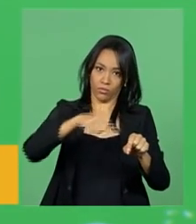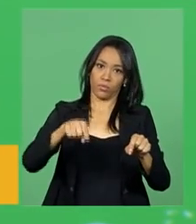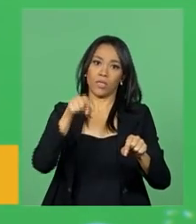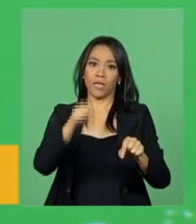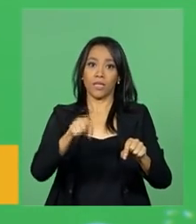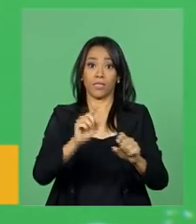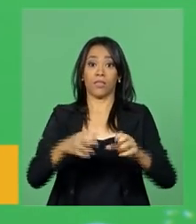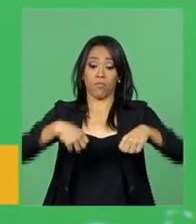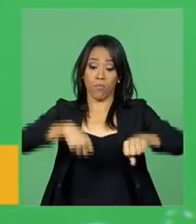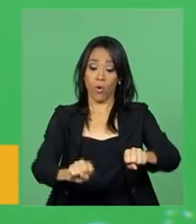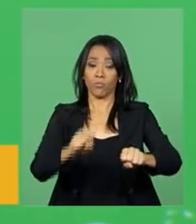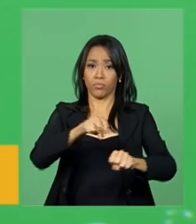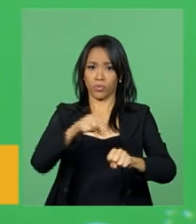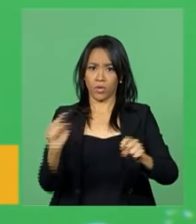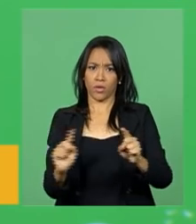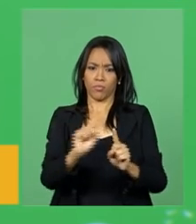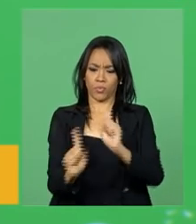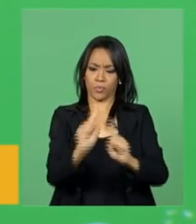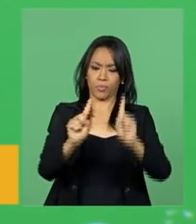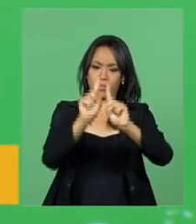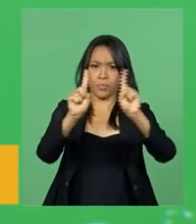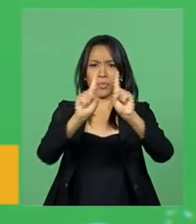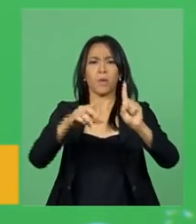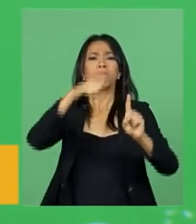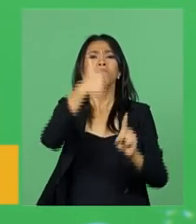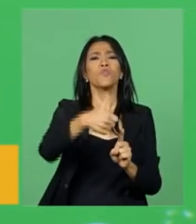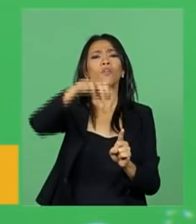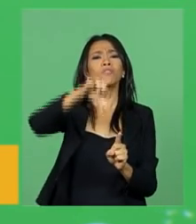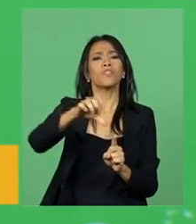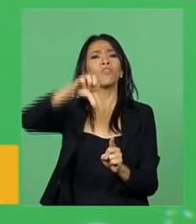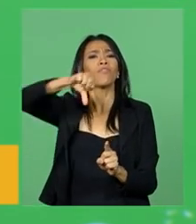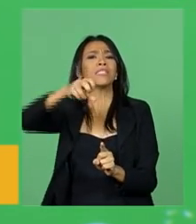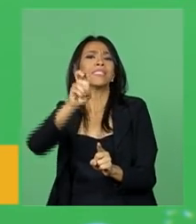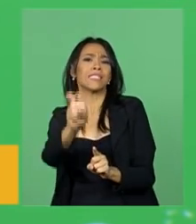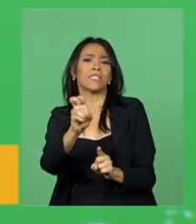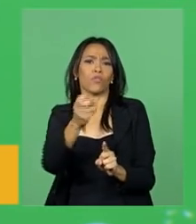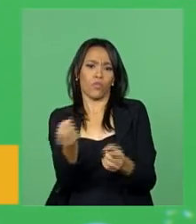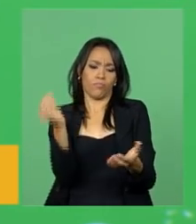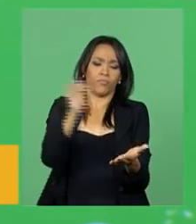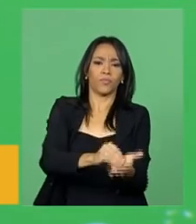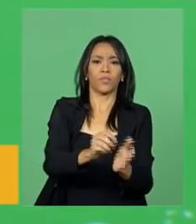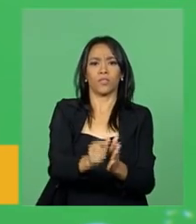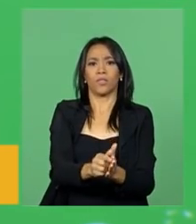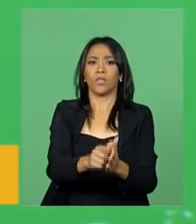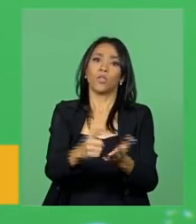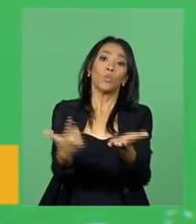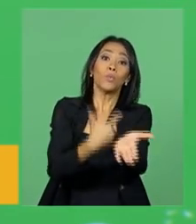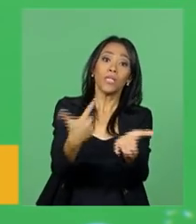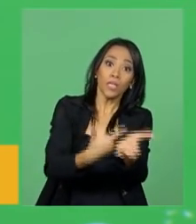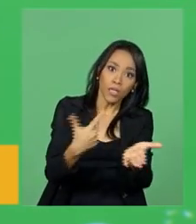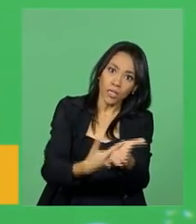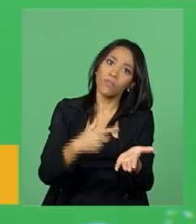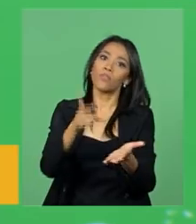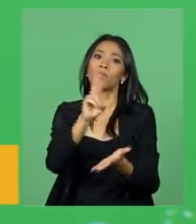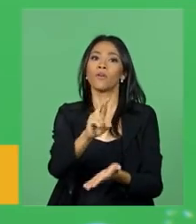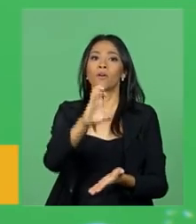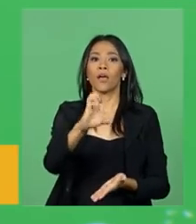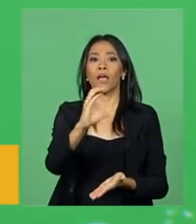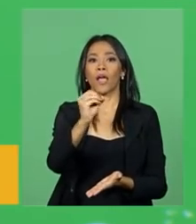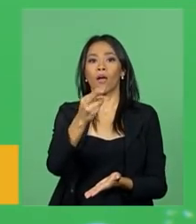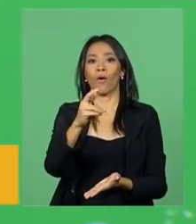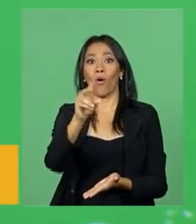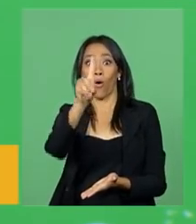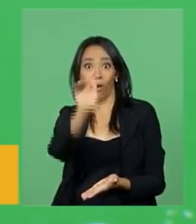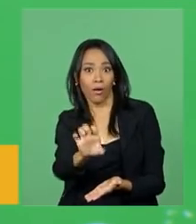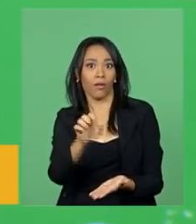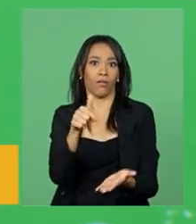em 1995, ela entrou para o livro dos recordes por ter atingido um efetivo em